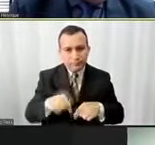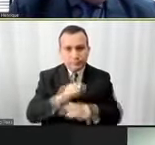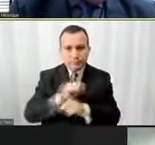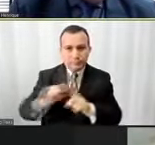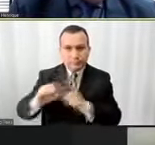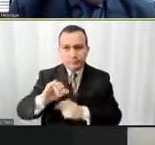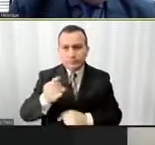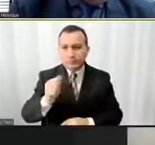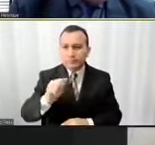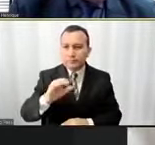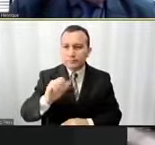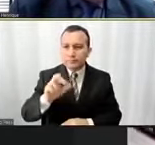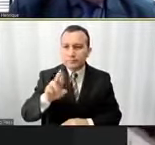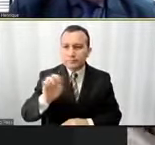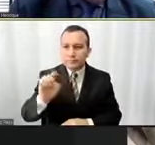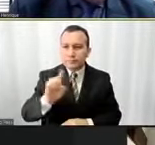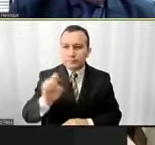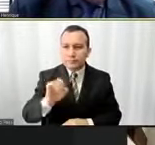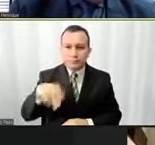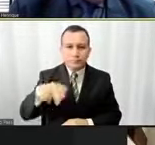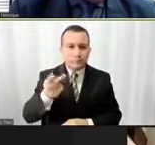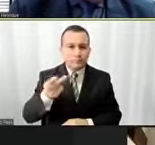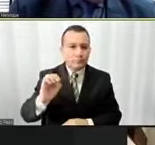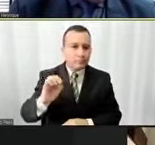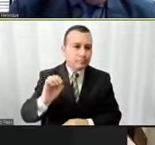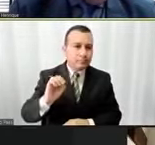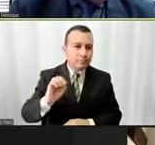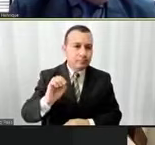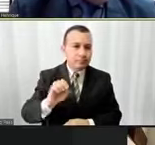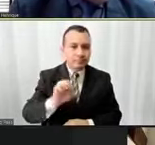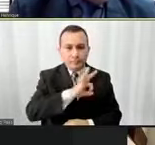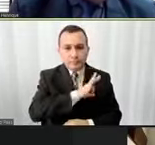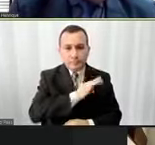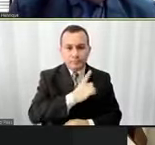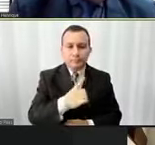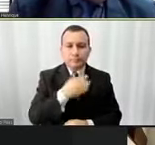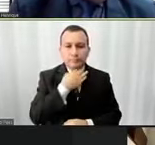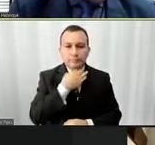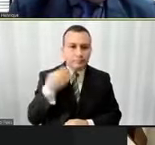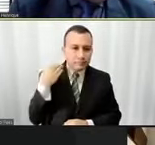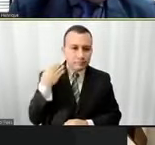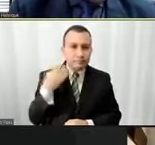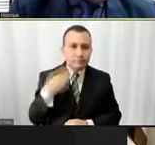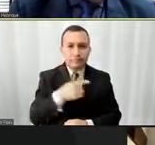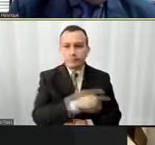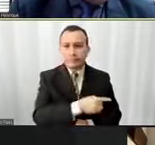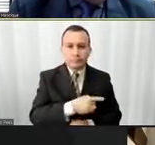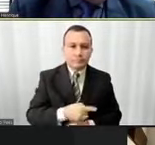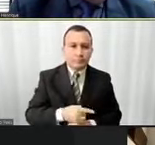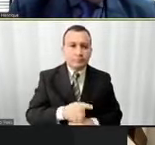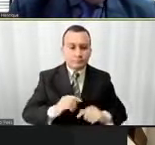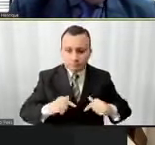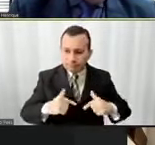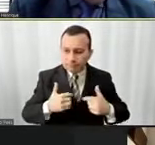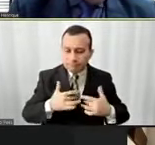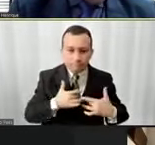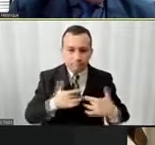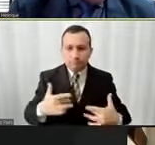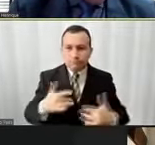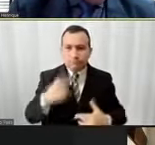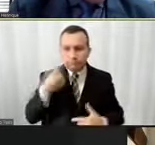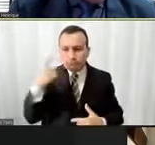resultou, dentre outras, na perda da vida de um policial atuante comprometido com o interesse público. Foi uma